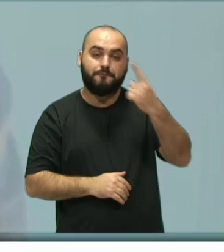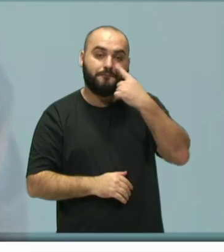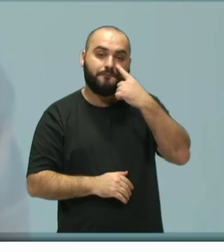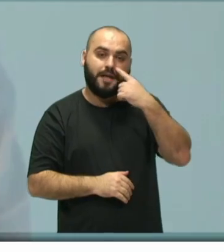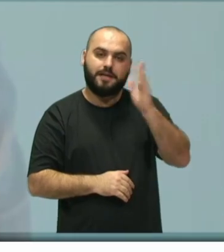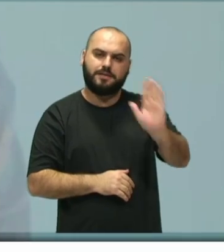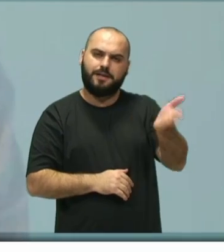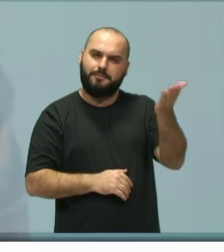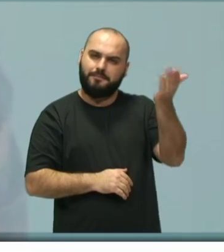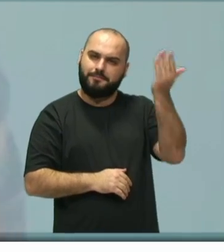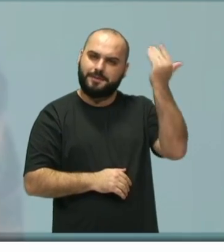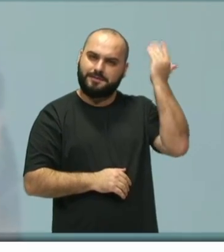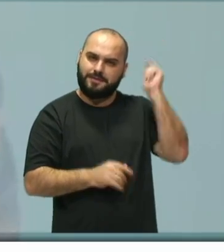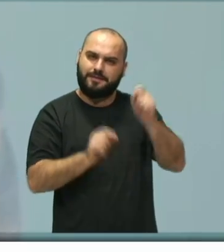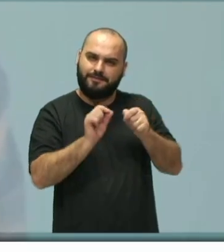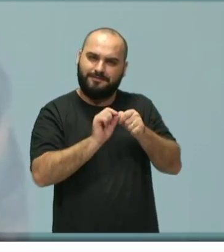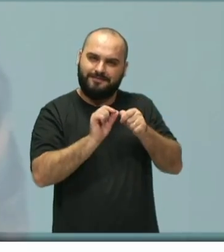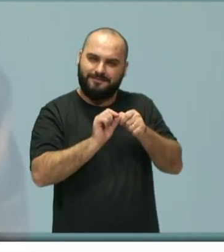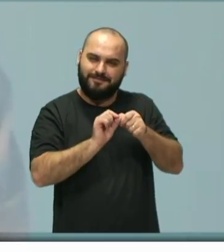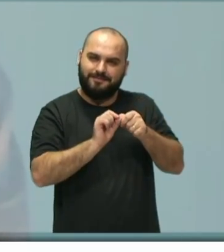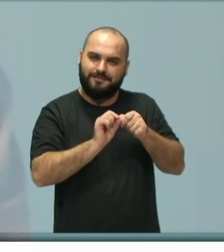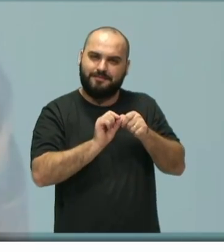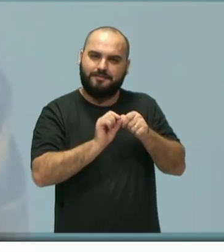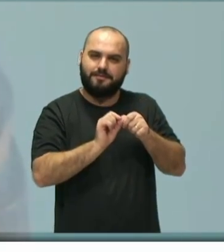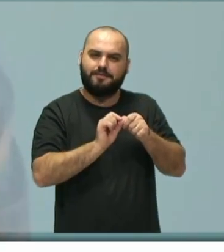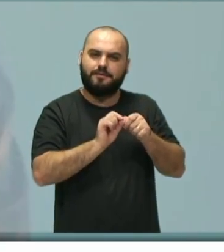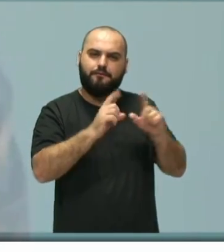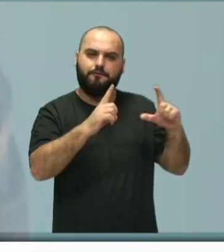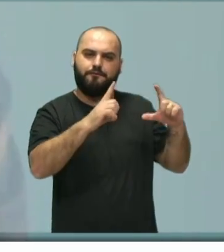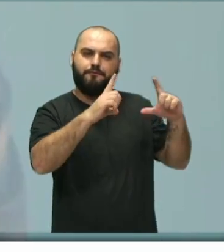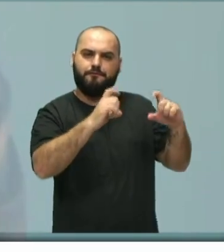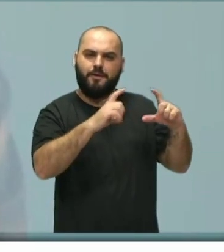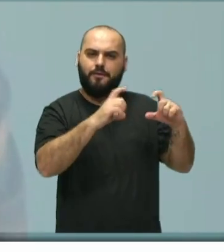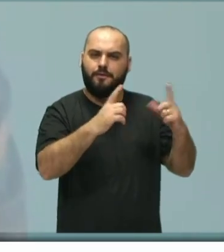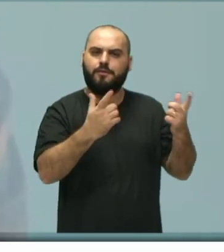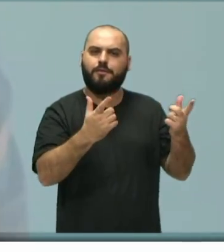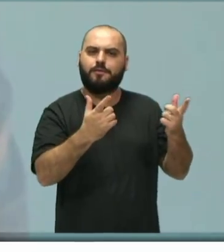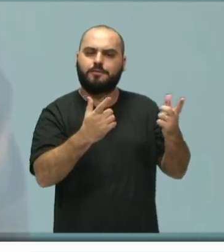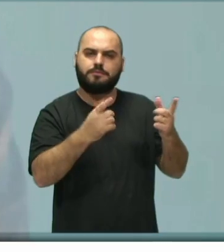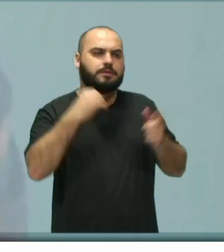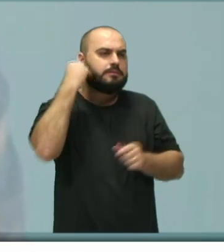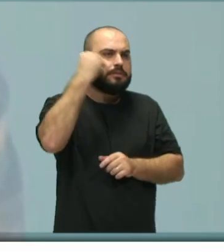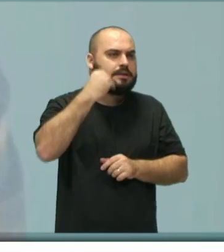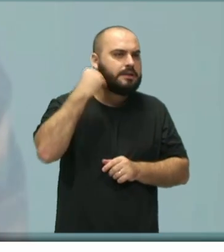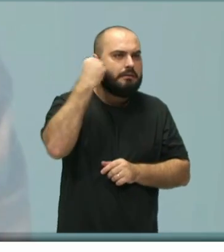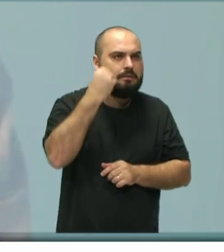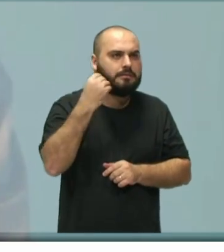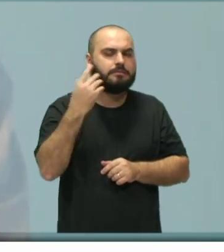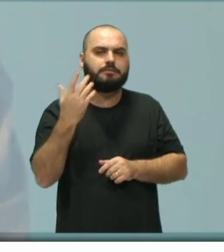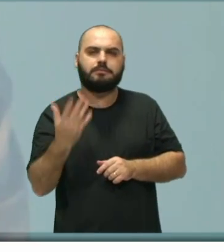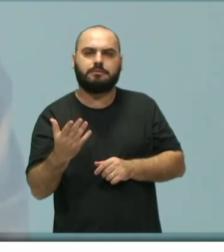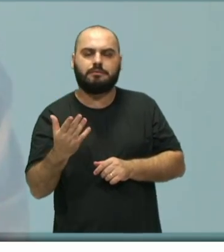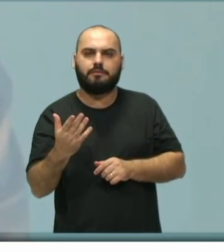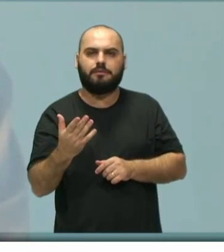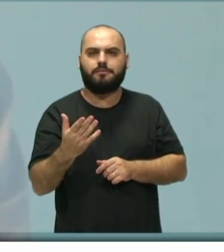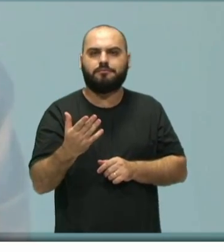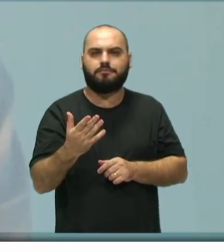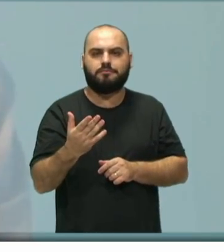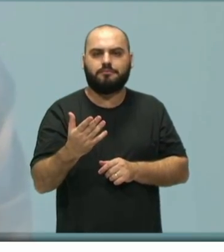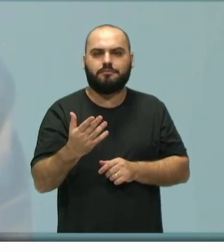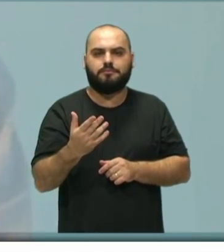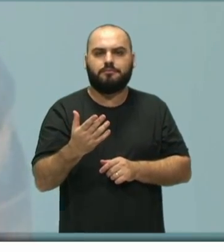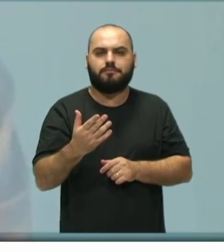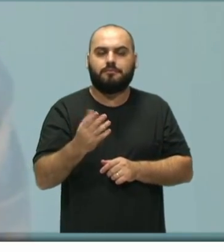fez na sua vida, né? Fotografias, experiências,